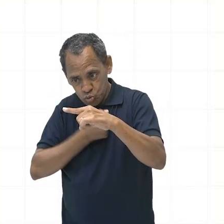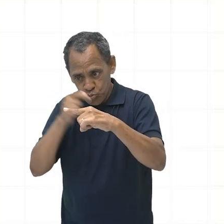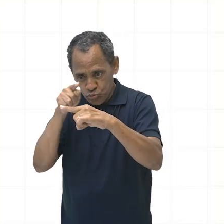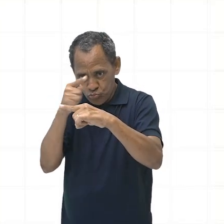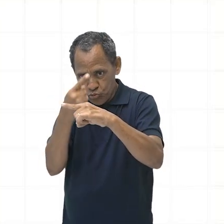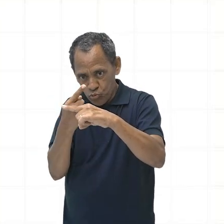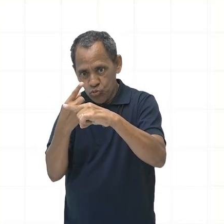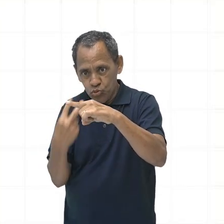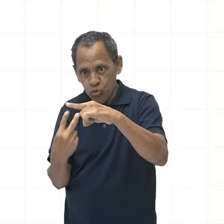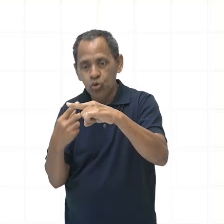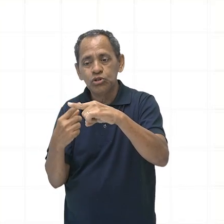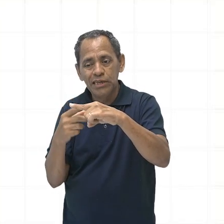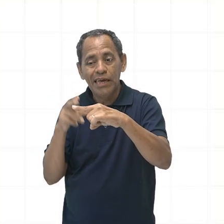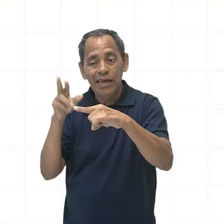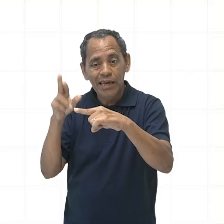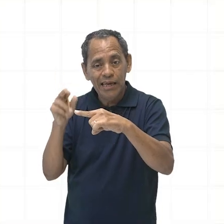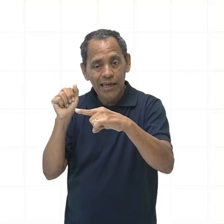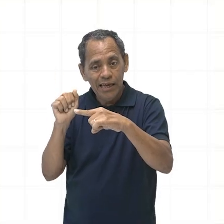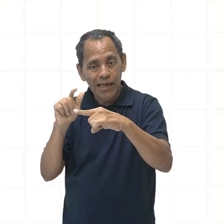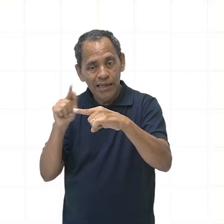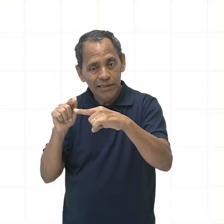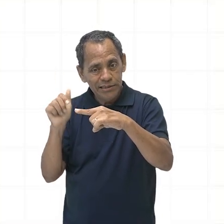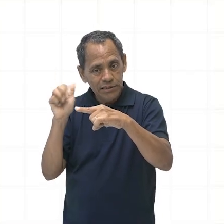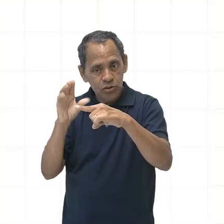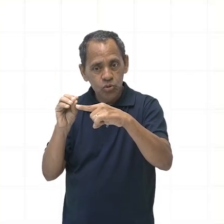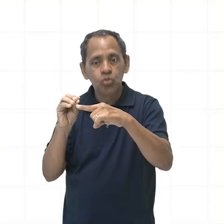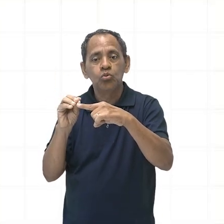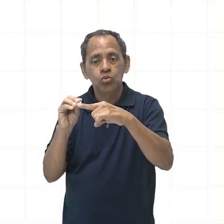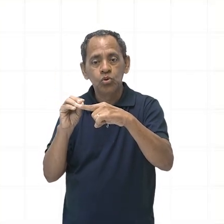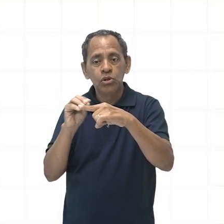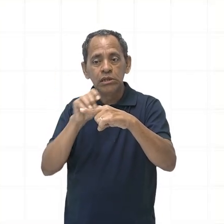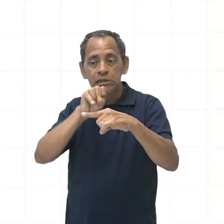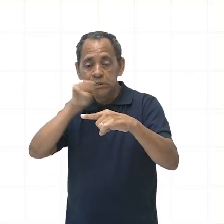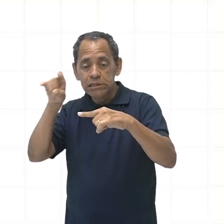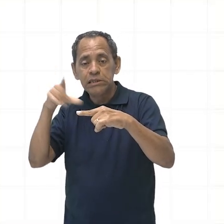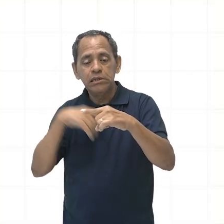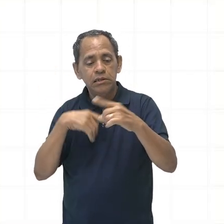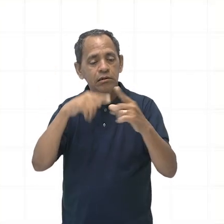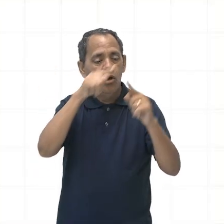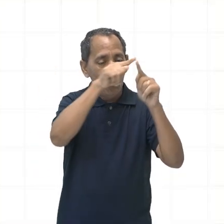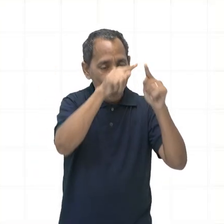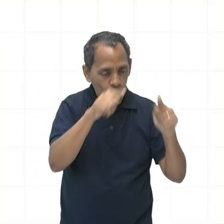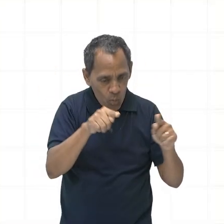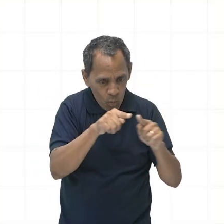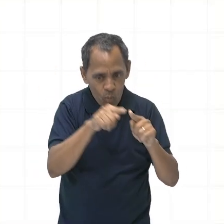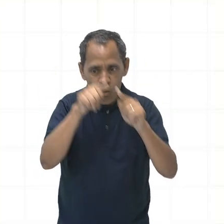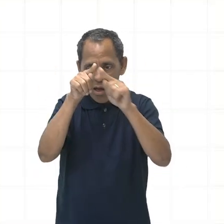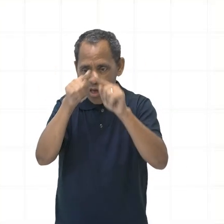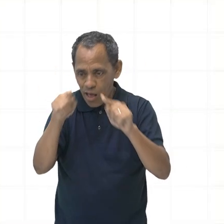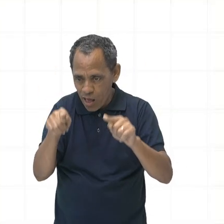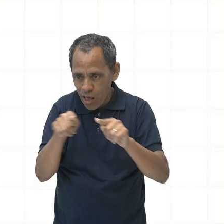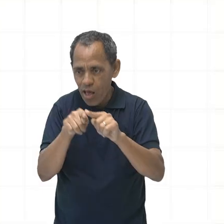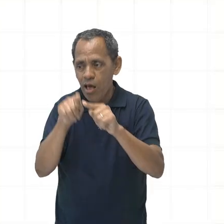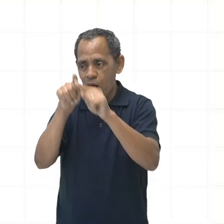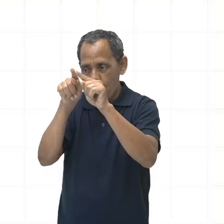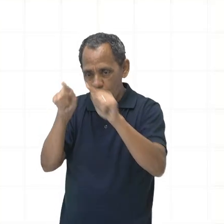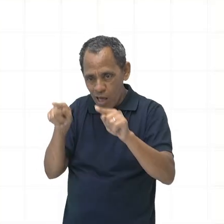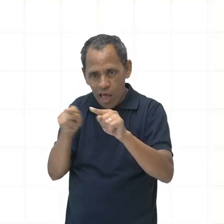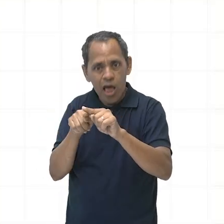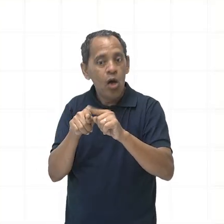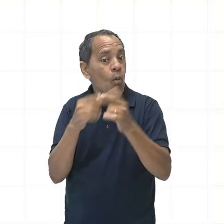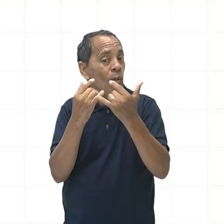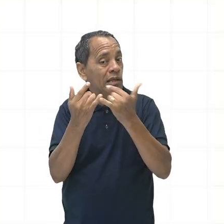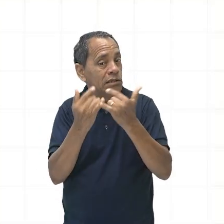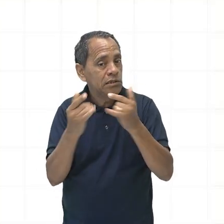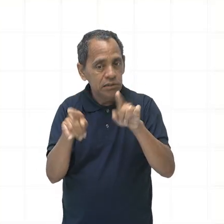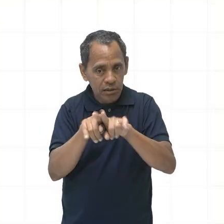caso de semelhança, quando 3 triângulos eles são semelhantes, certo? Então, aqui a